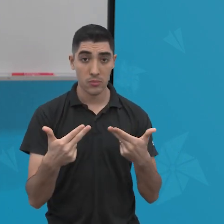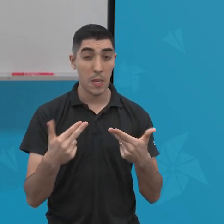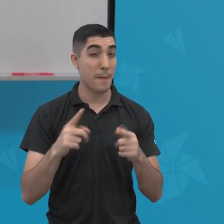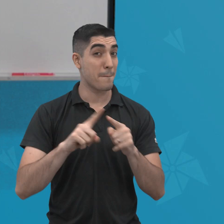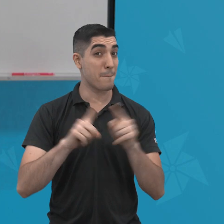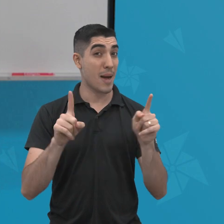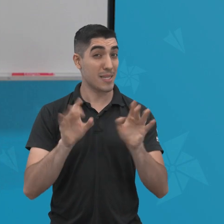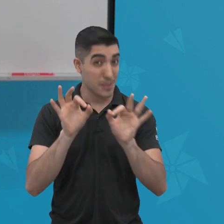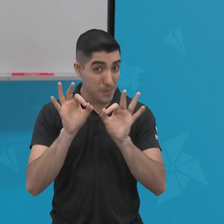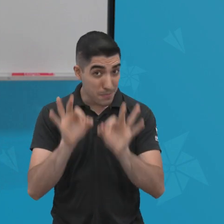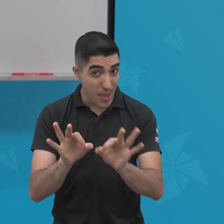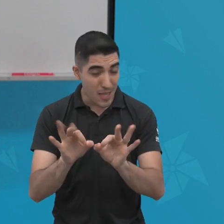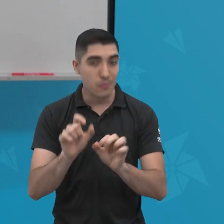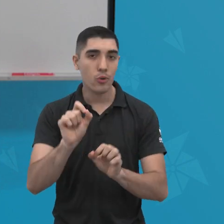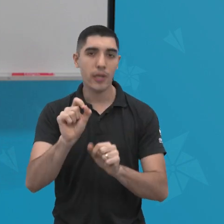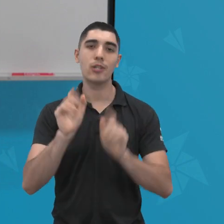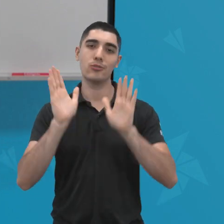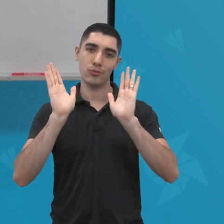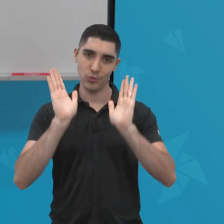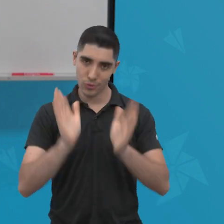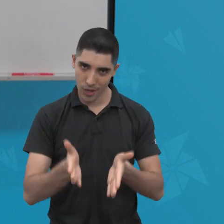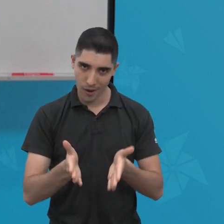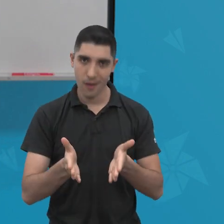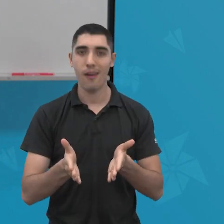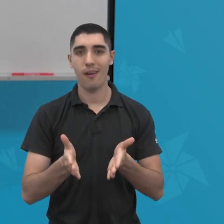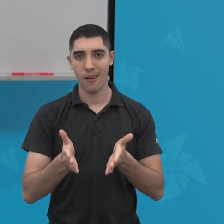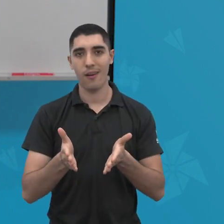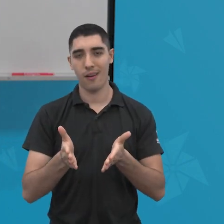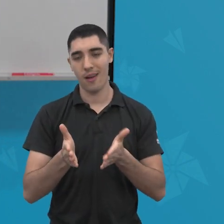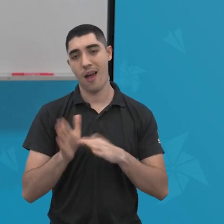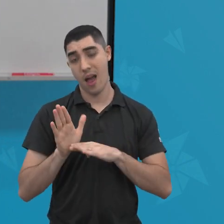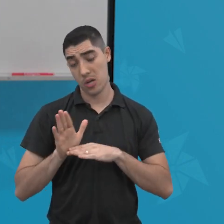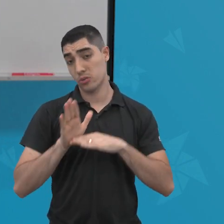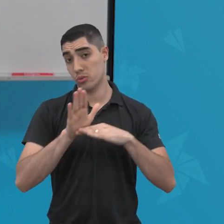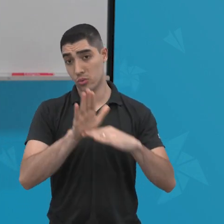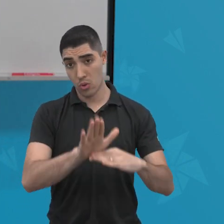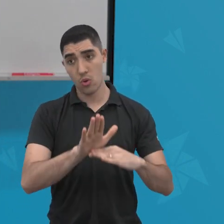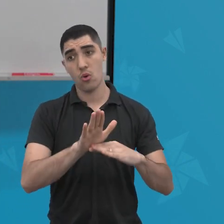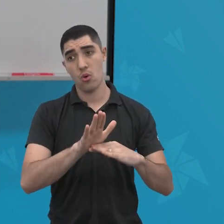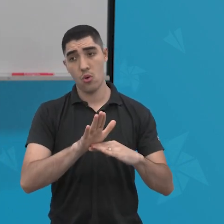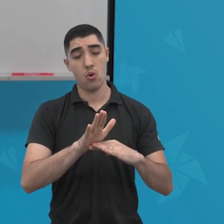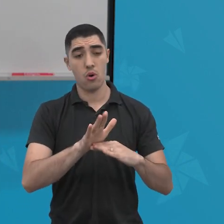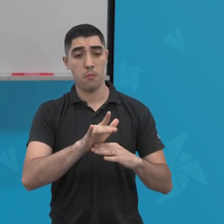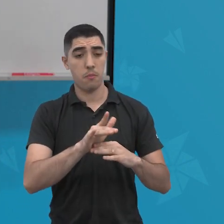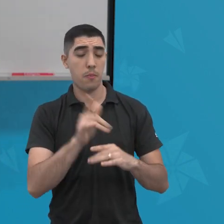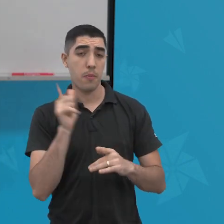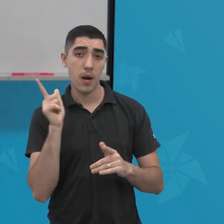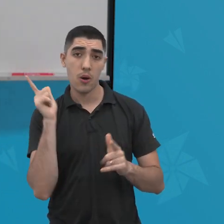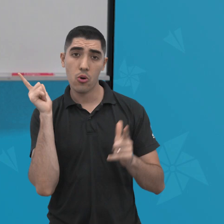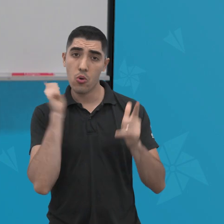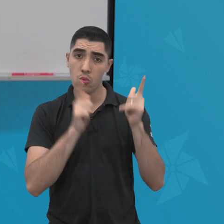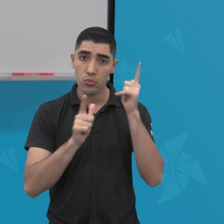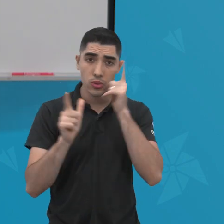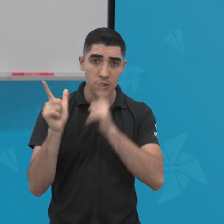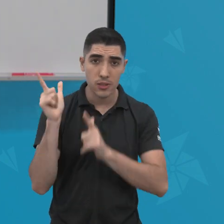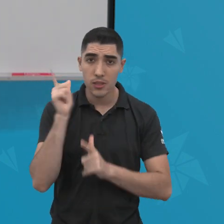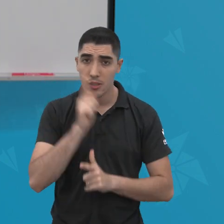contas eles acabaram dando uma contribuição enorme para a